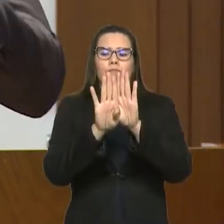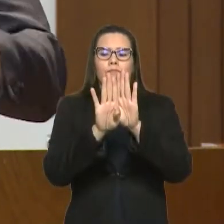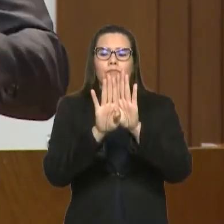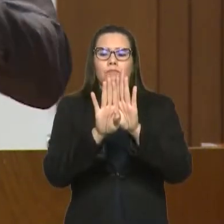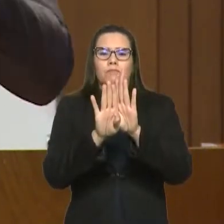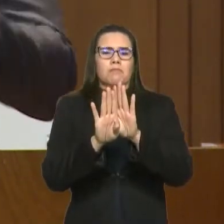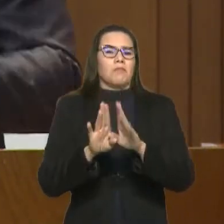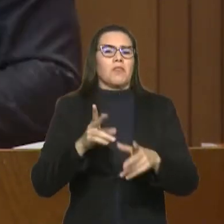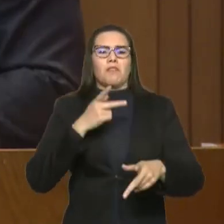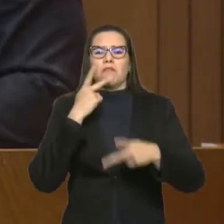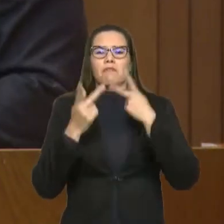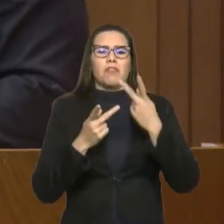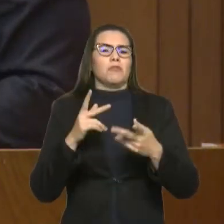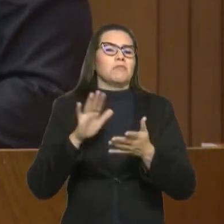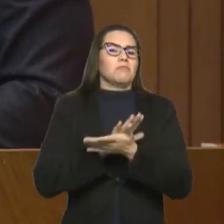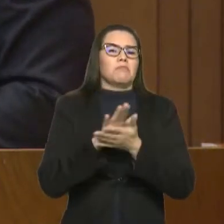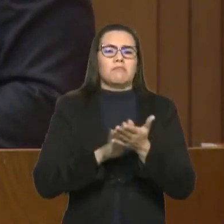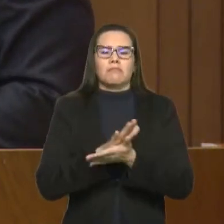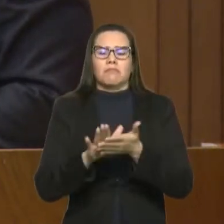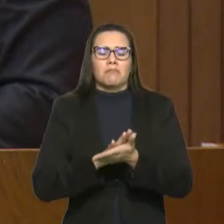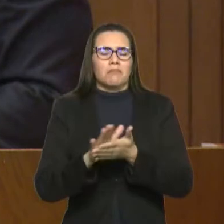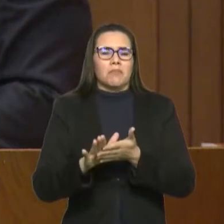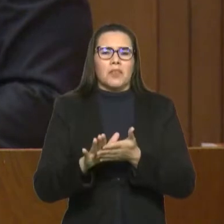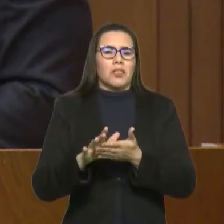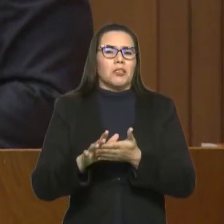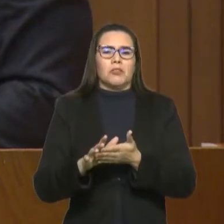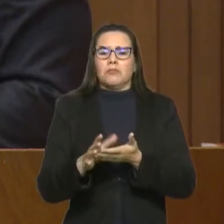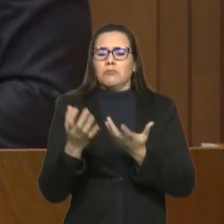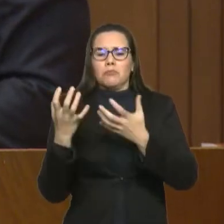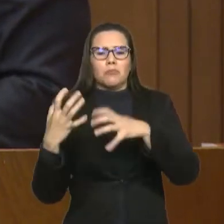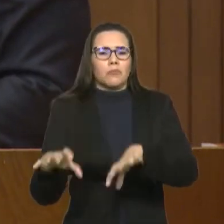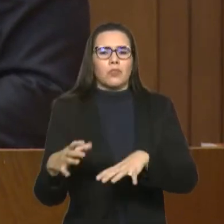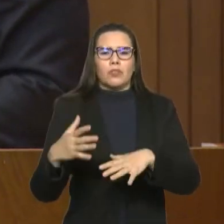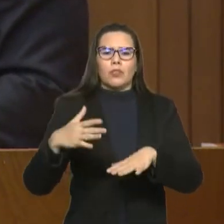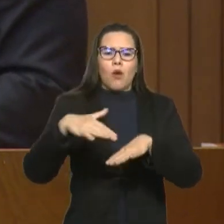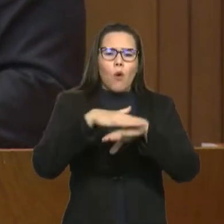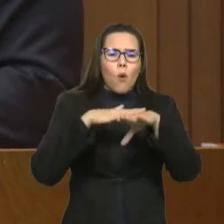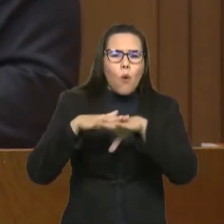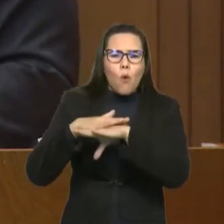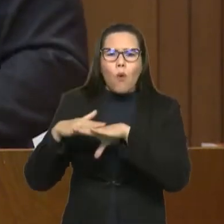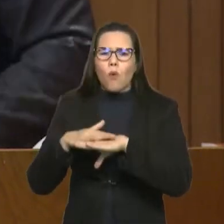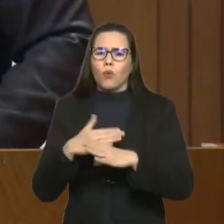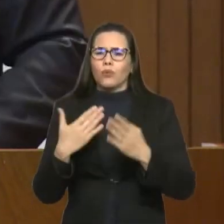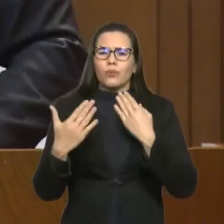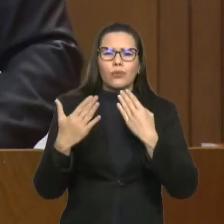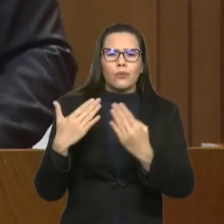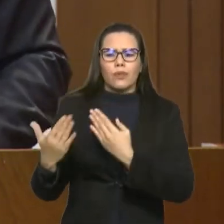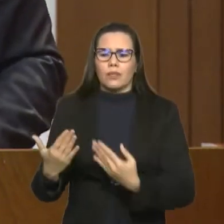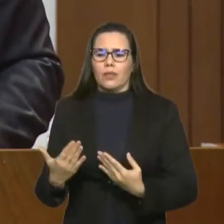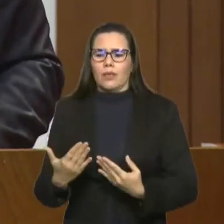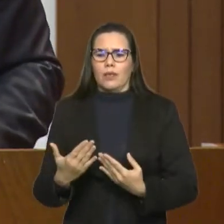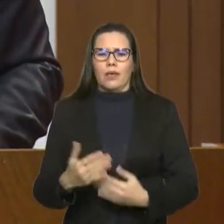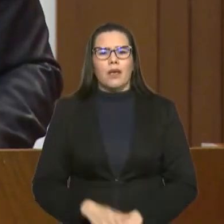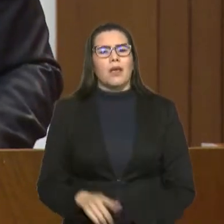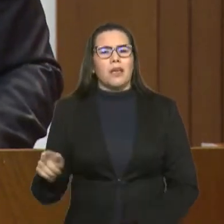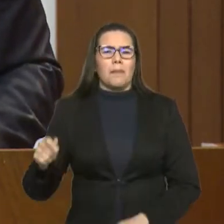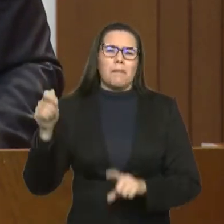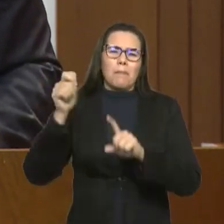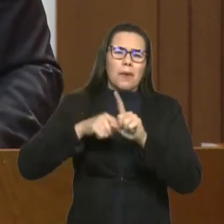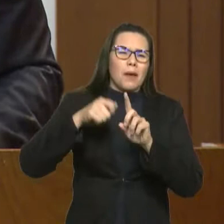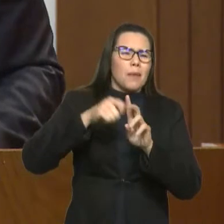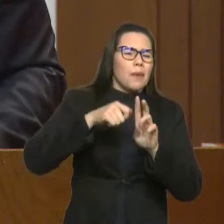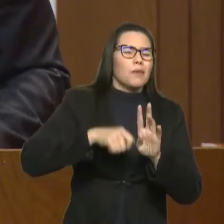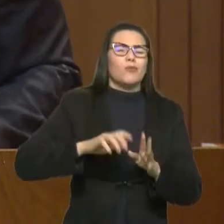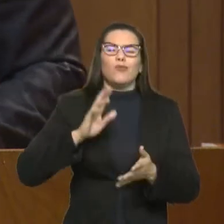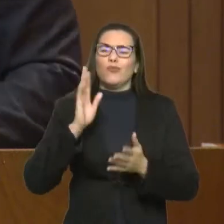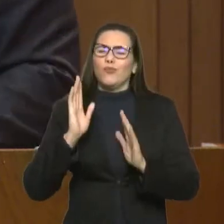de movimento de diálogo. Diálogo esse que há meses esses representantes de escolas comunitárias